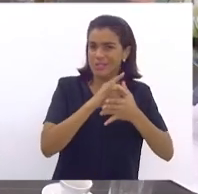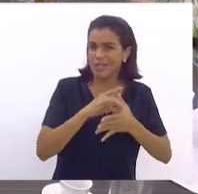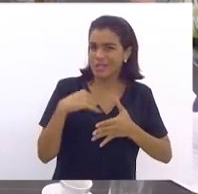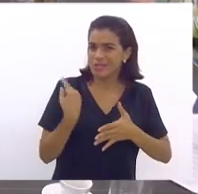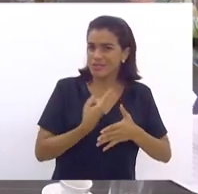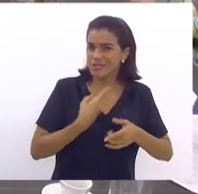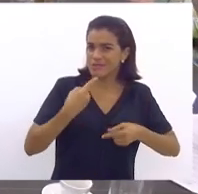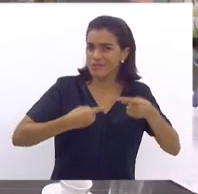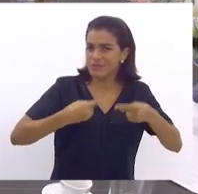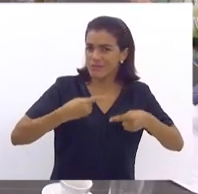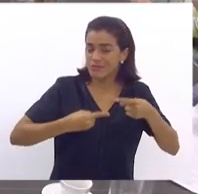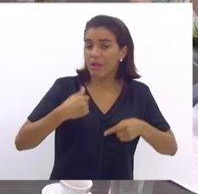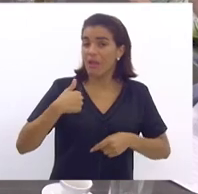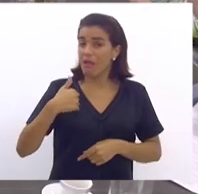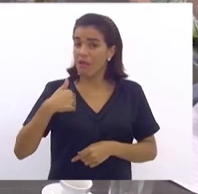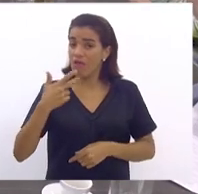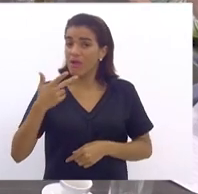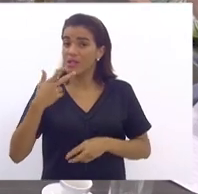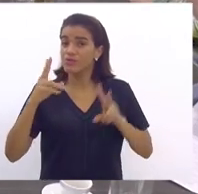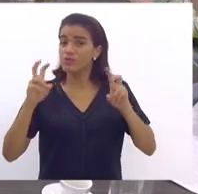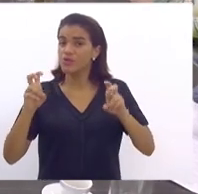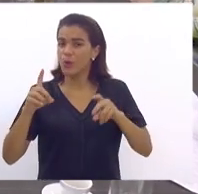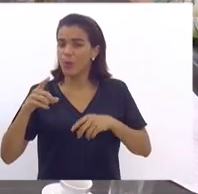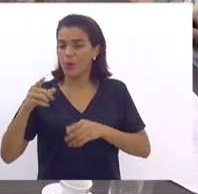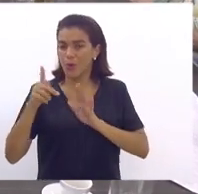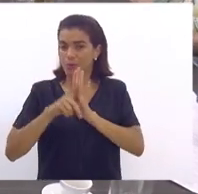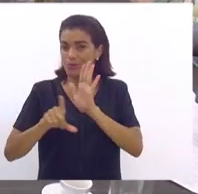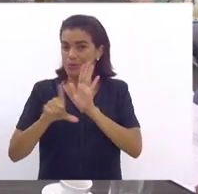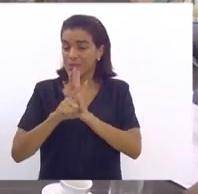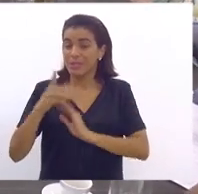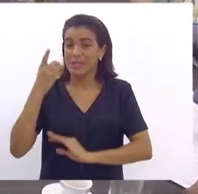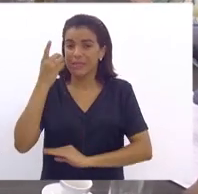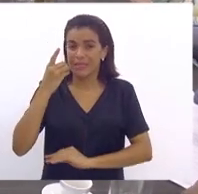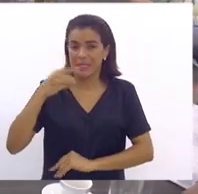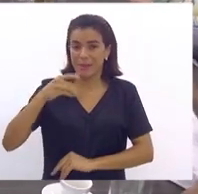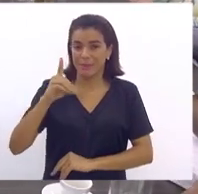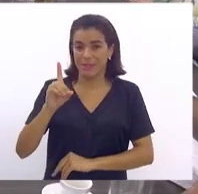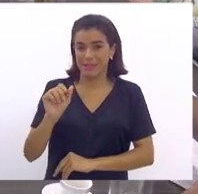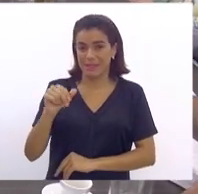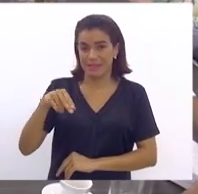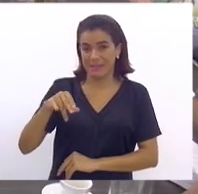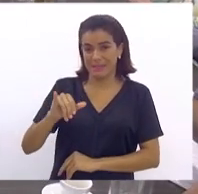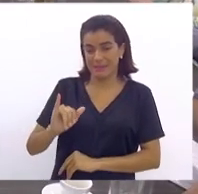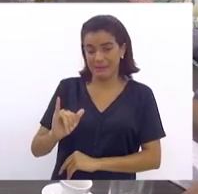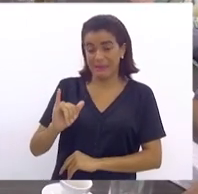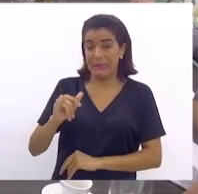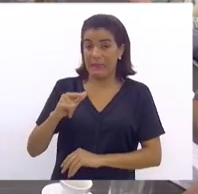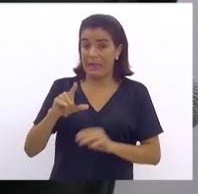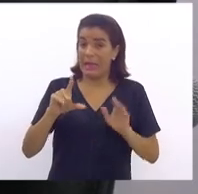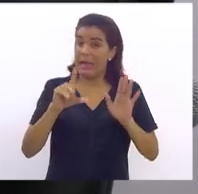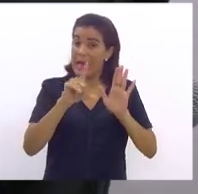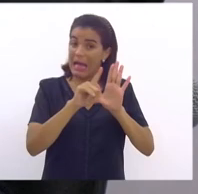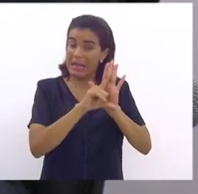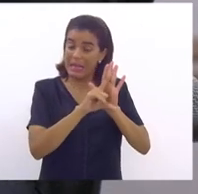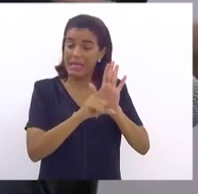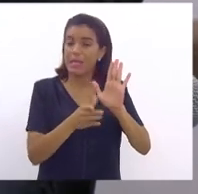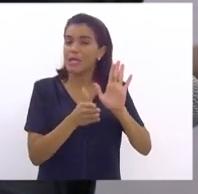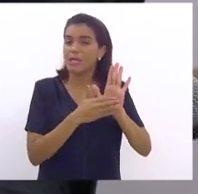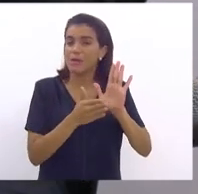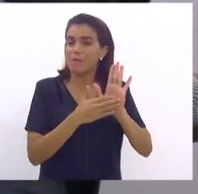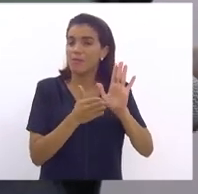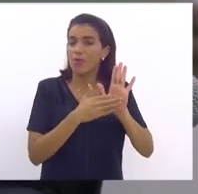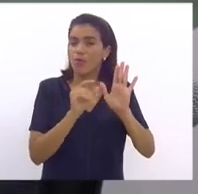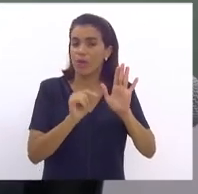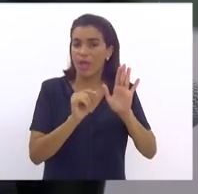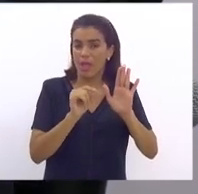a respeito do projeto da deputada Dani. Deputada Dani. Então, assim, uma coisa é o que essa lei propõe, que é a alteração dos